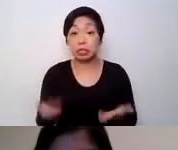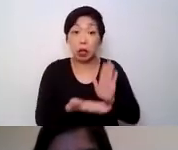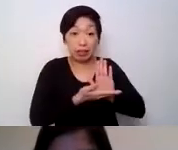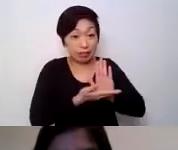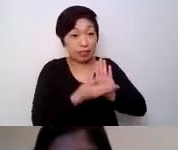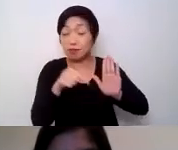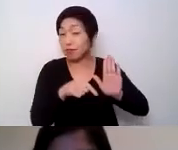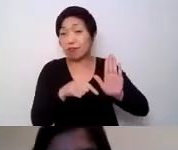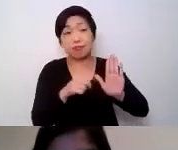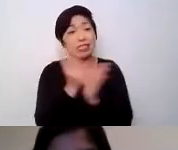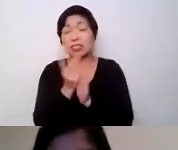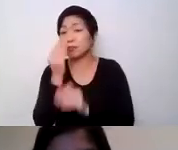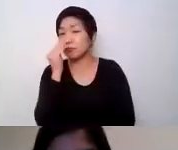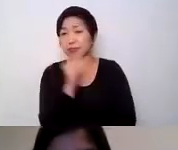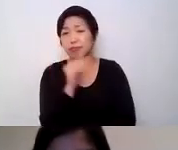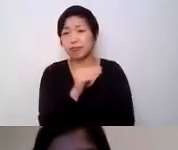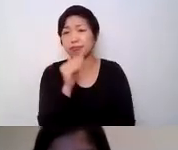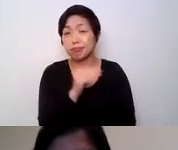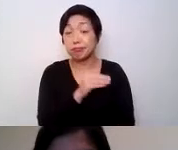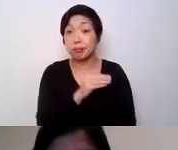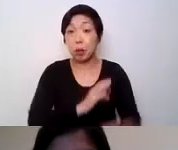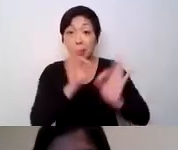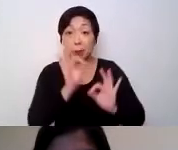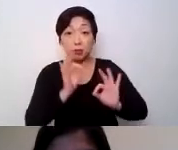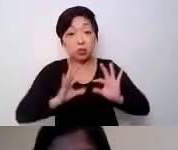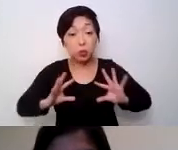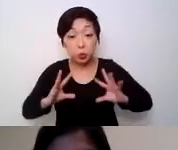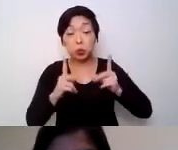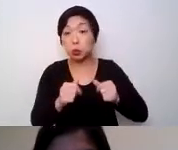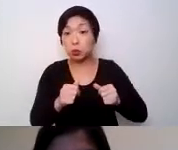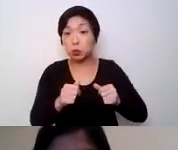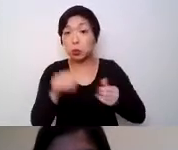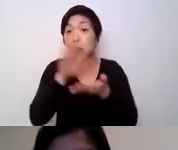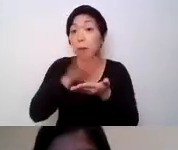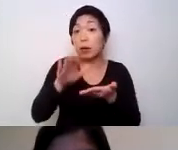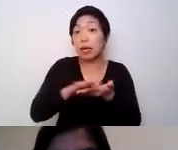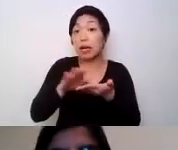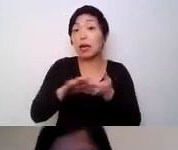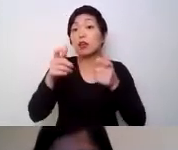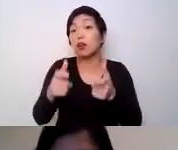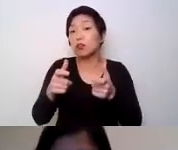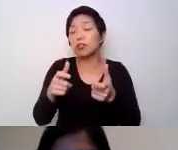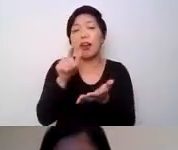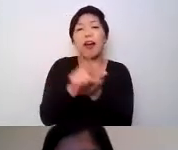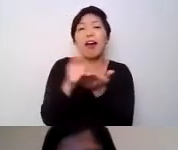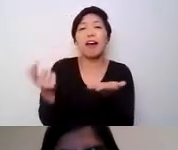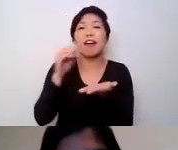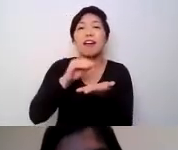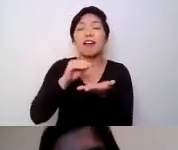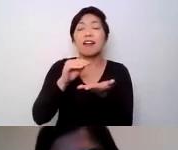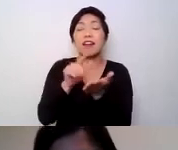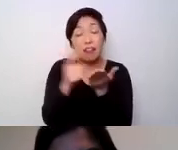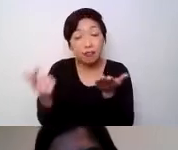muito esquecida durante toda a vida dela os projetos dela eram publicados somente na revista dela tinha a revista do Niemar